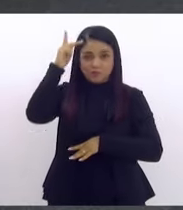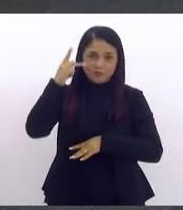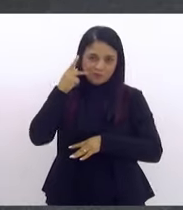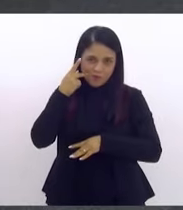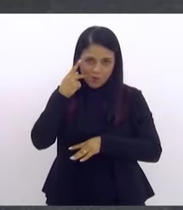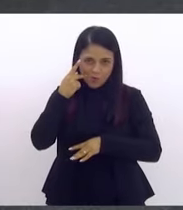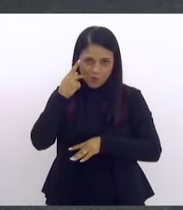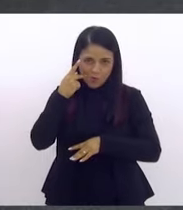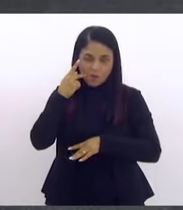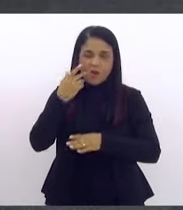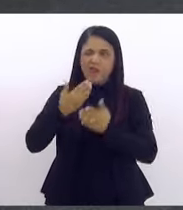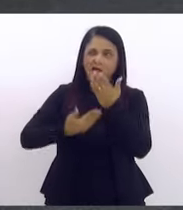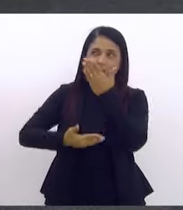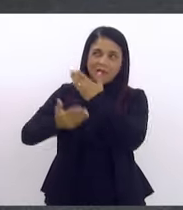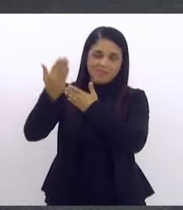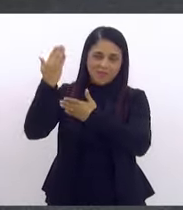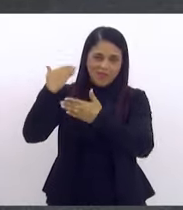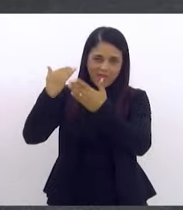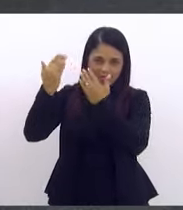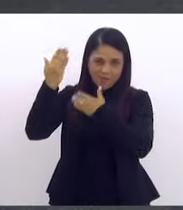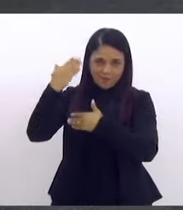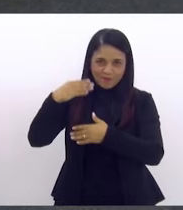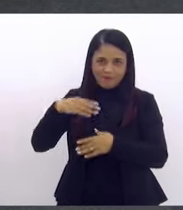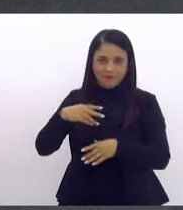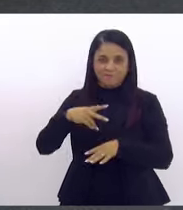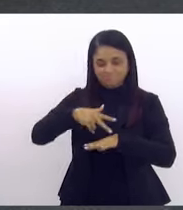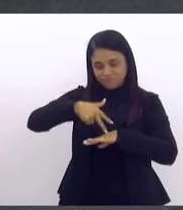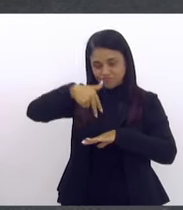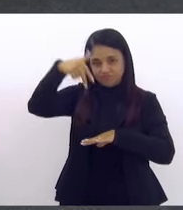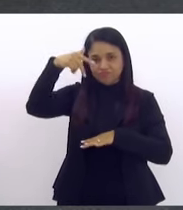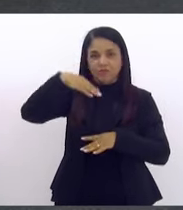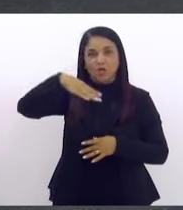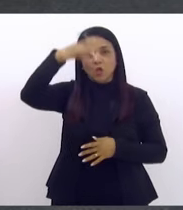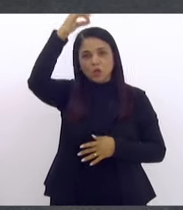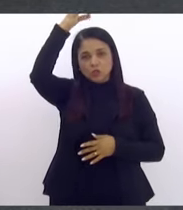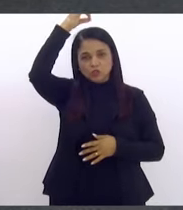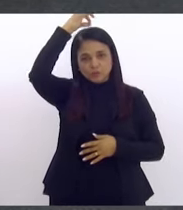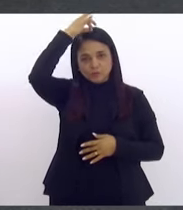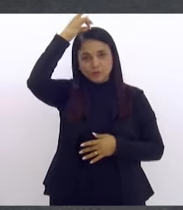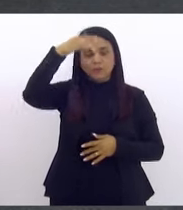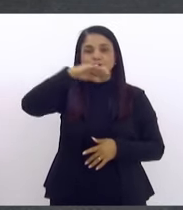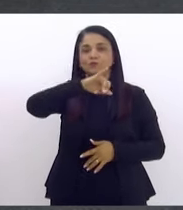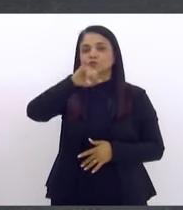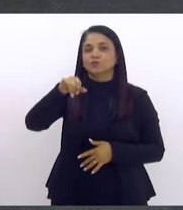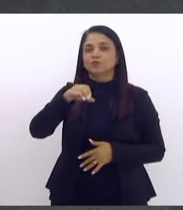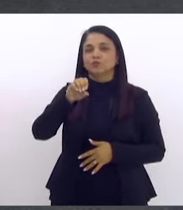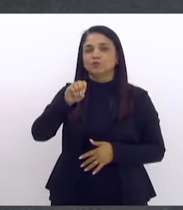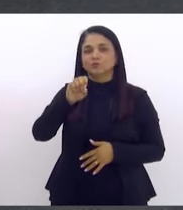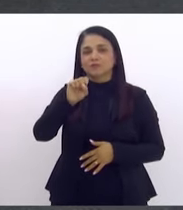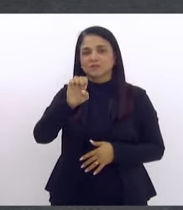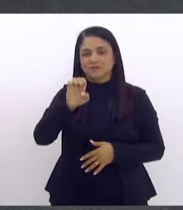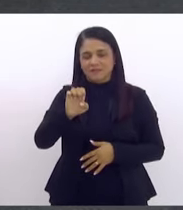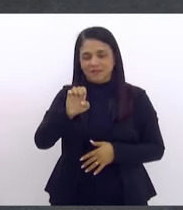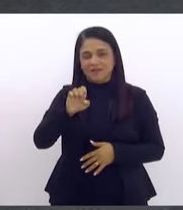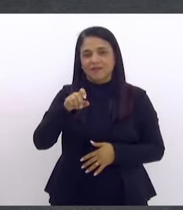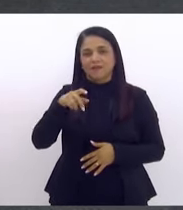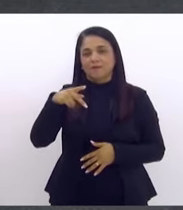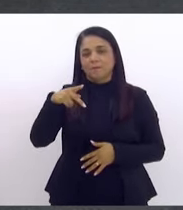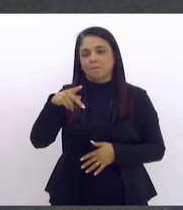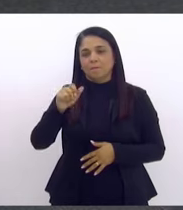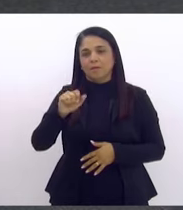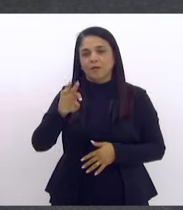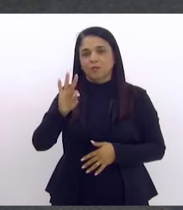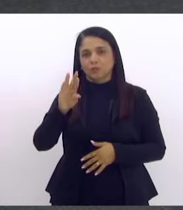eu tivesse lá à época, eu estaria no espírito de José do Patrocínio. E eu não seria um deputado, eu seria